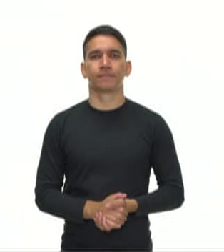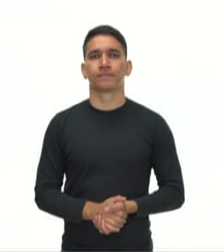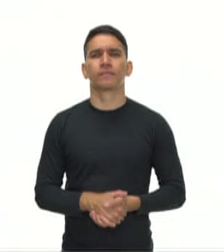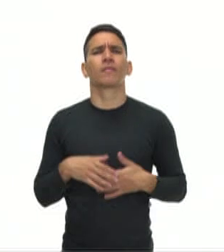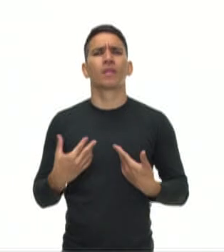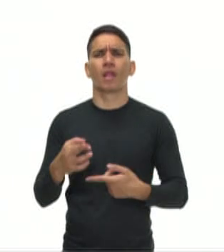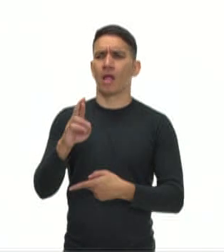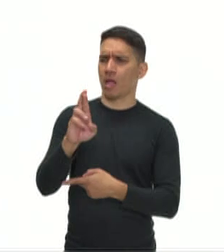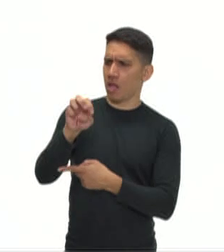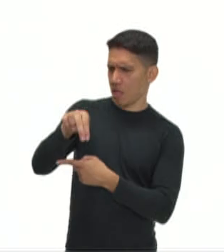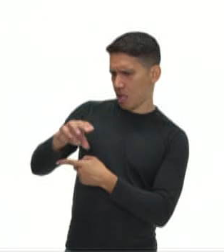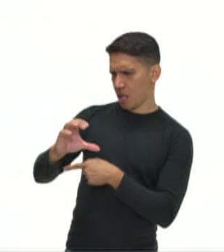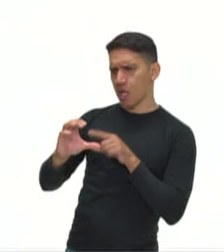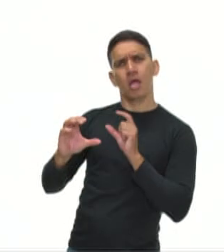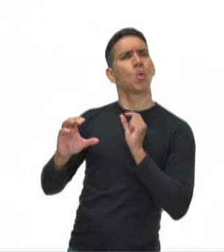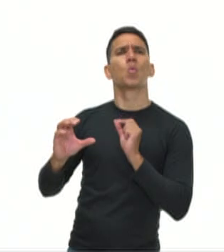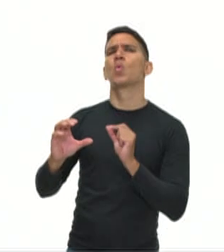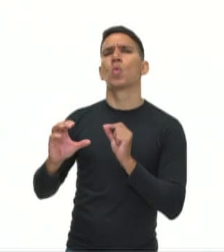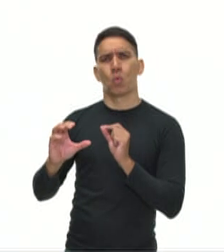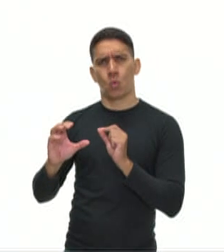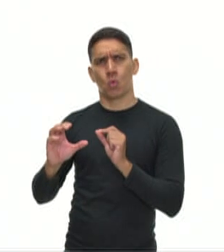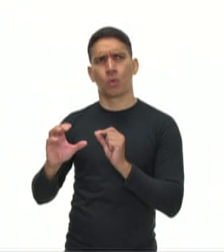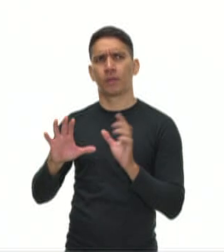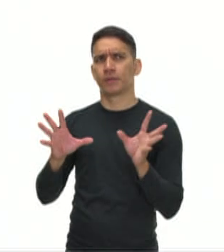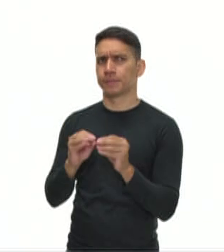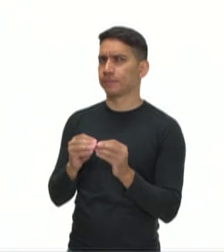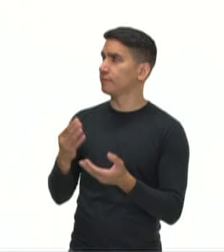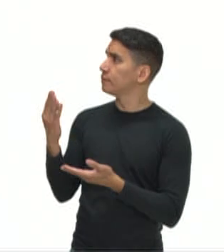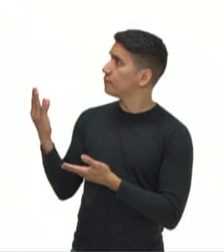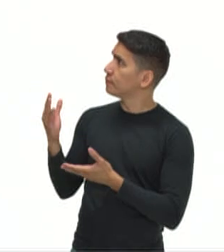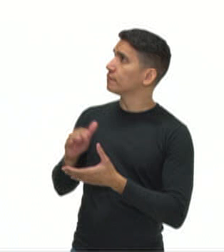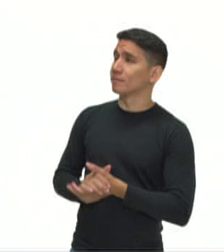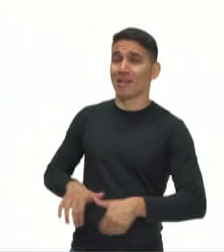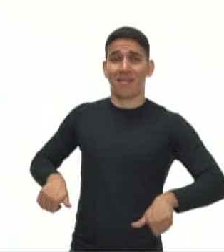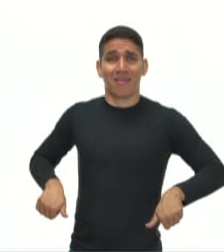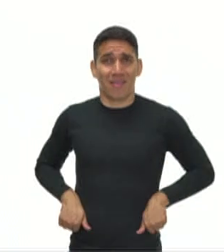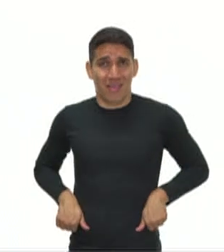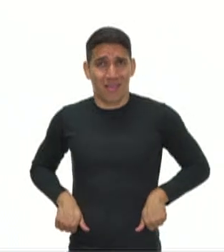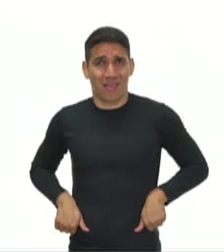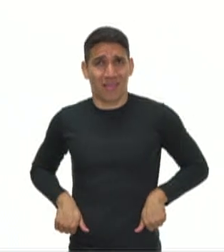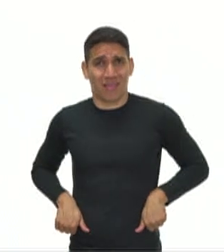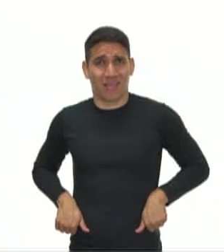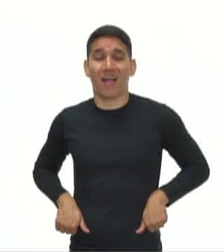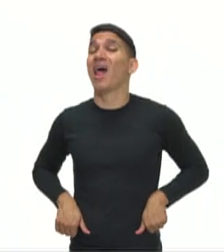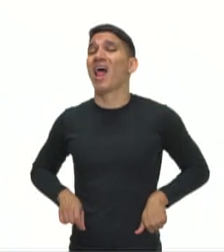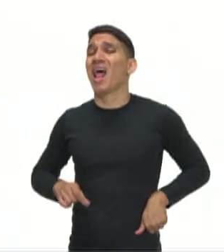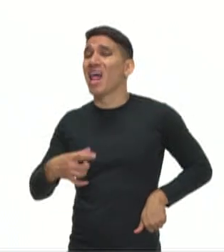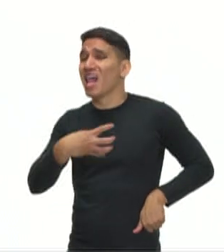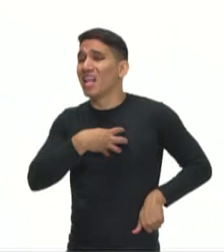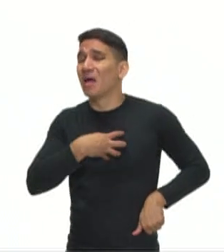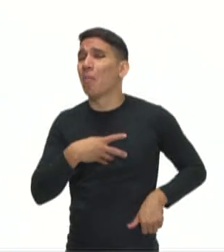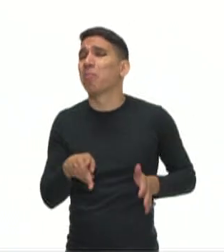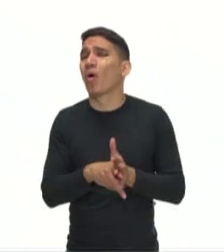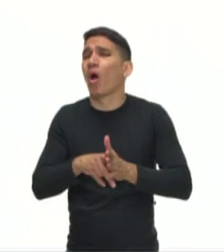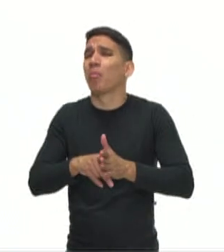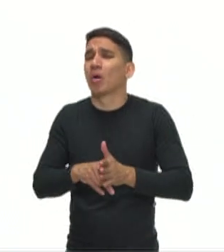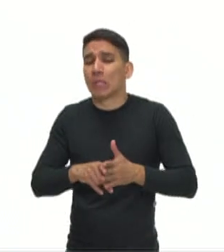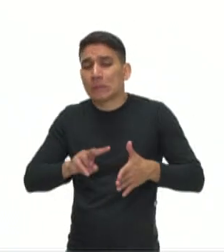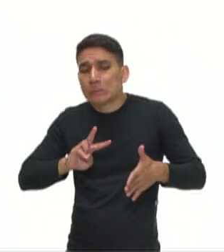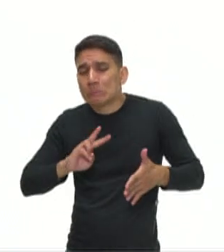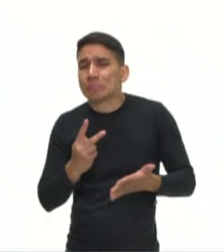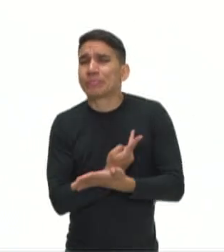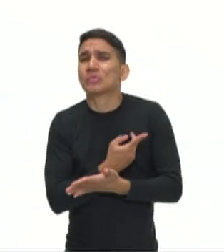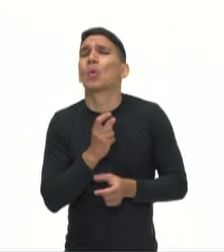doença renal crônica, conhecida pela sigla DRC, consiste em lesões renais e geralmente